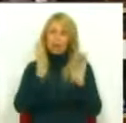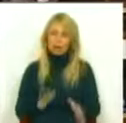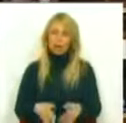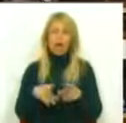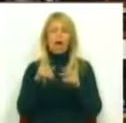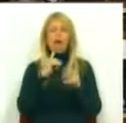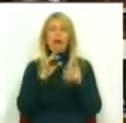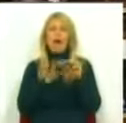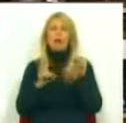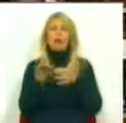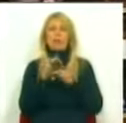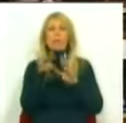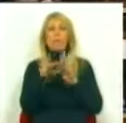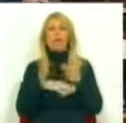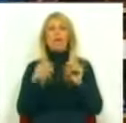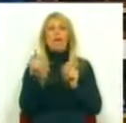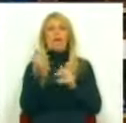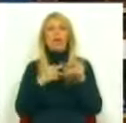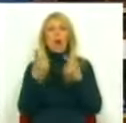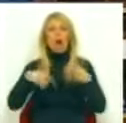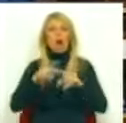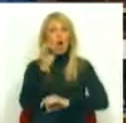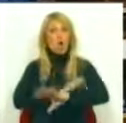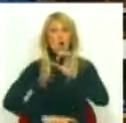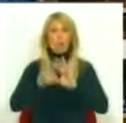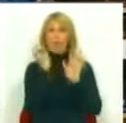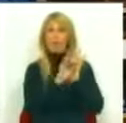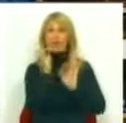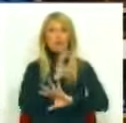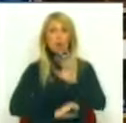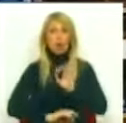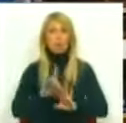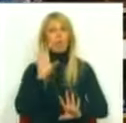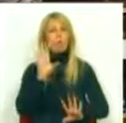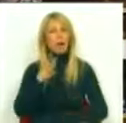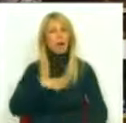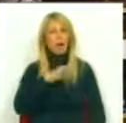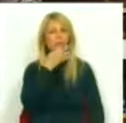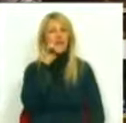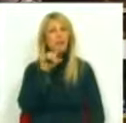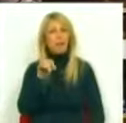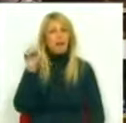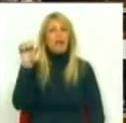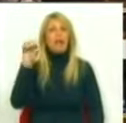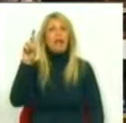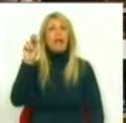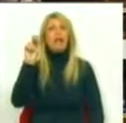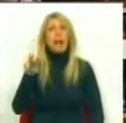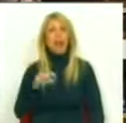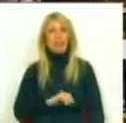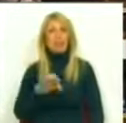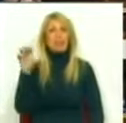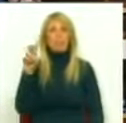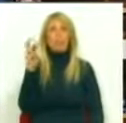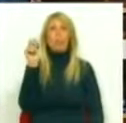Financeiro, da Cimeira Europeia, dos fundos europeus e não quero, obviamente, deixar de falar do CREN. Do CREN